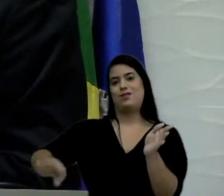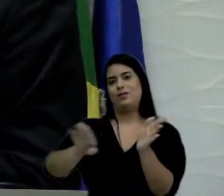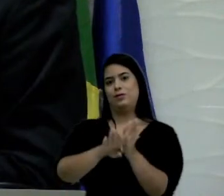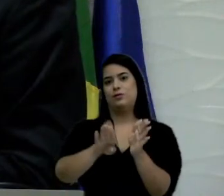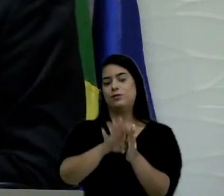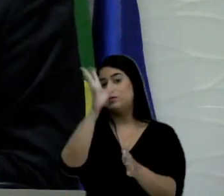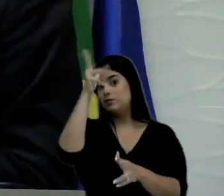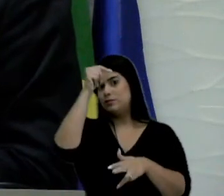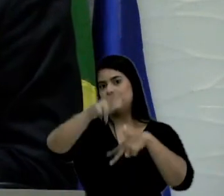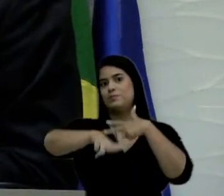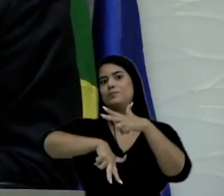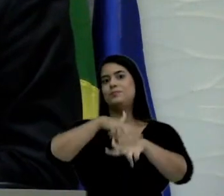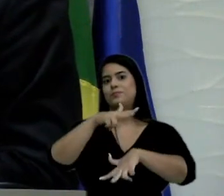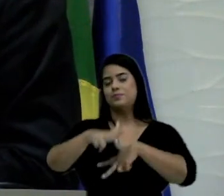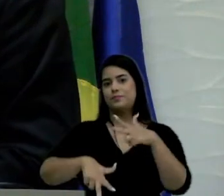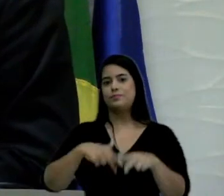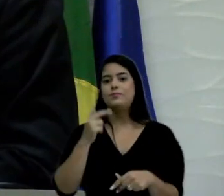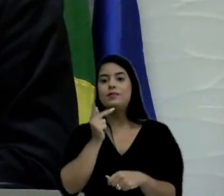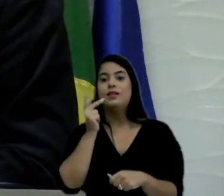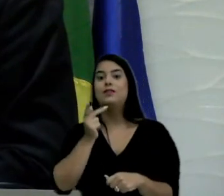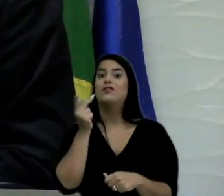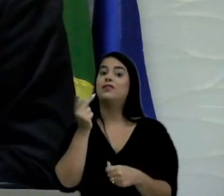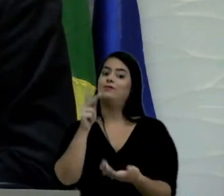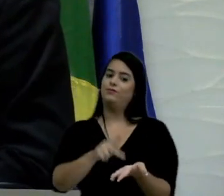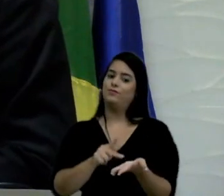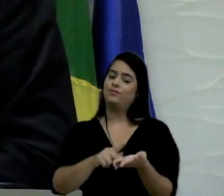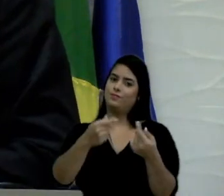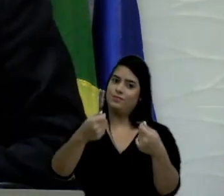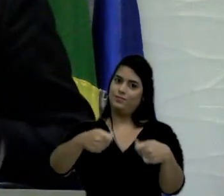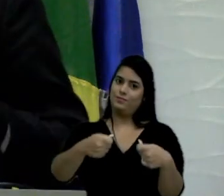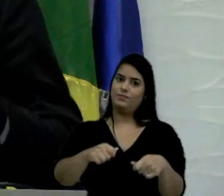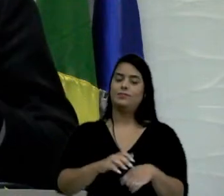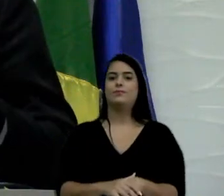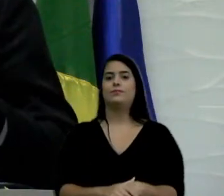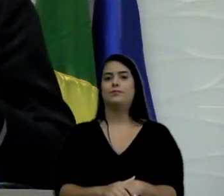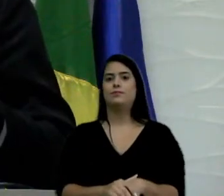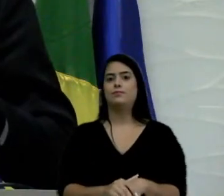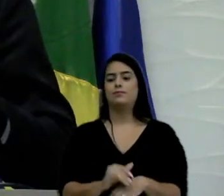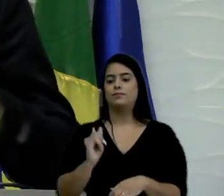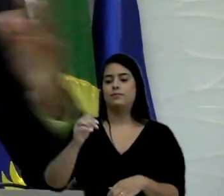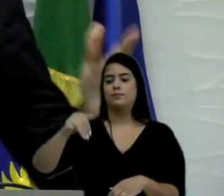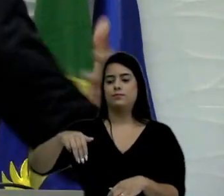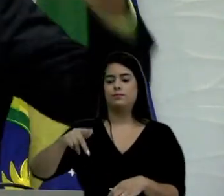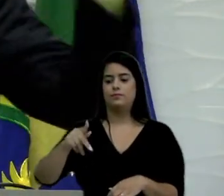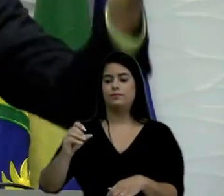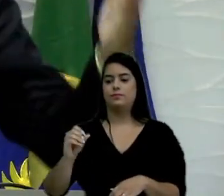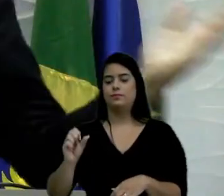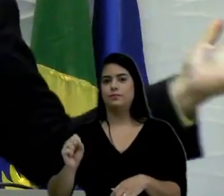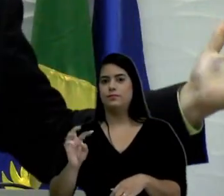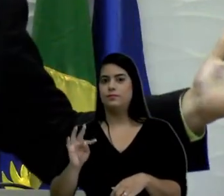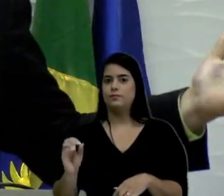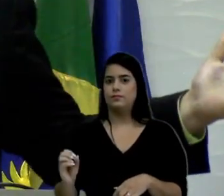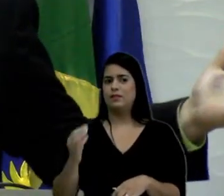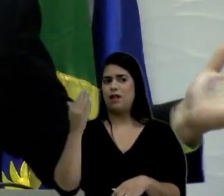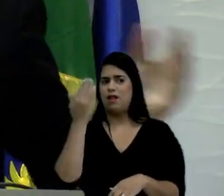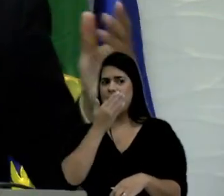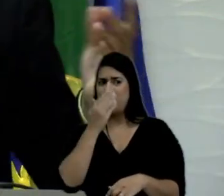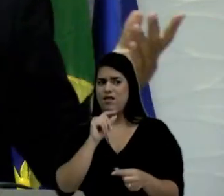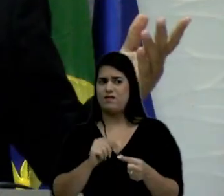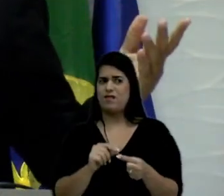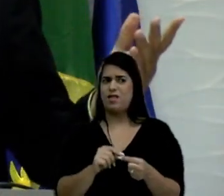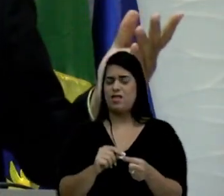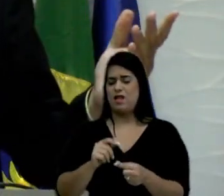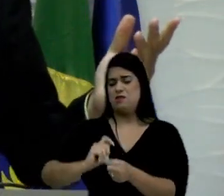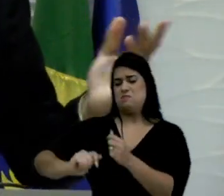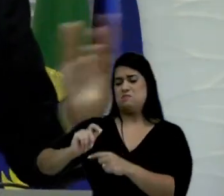Una a gente F tem que falar a verd não temada impo não tá vendo o que estão fazendo com dinheiro dos impostos de